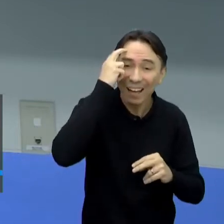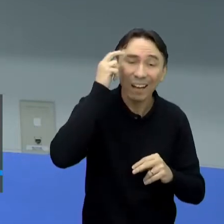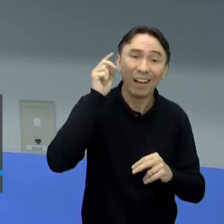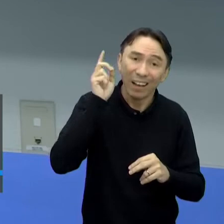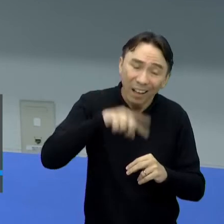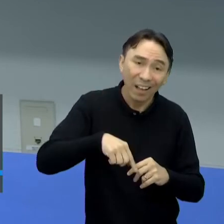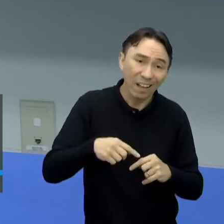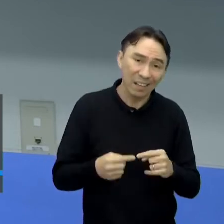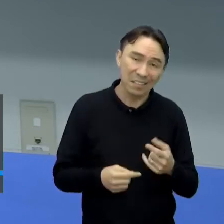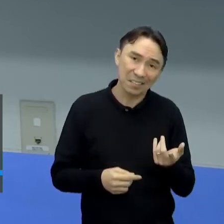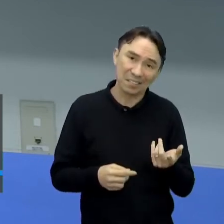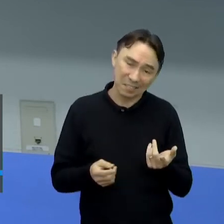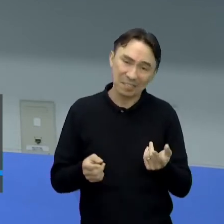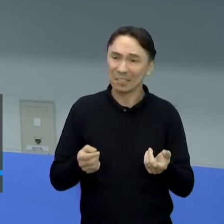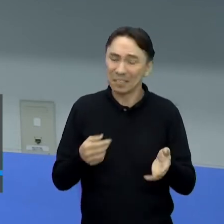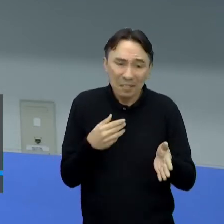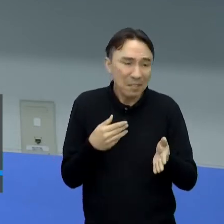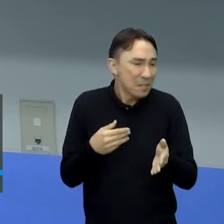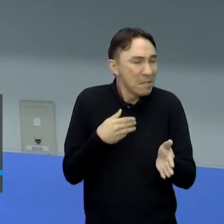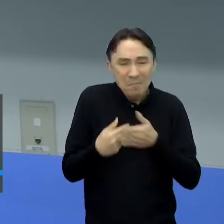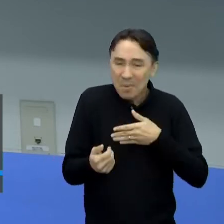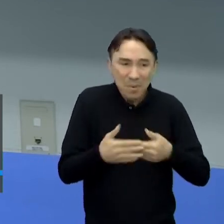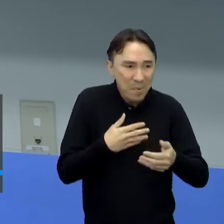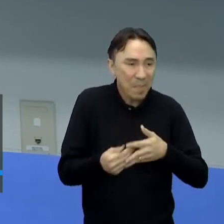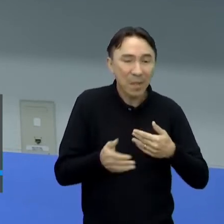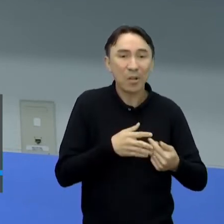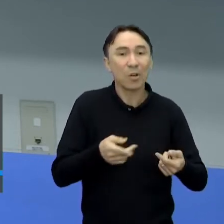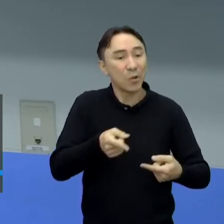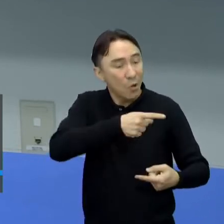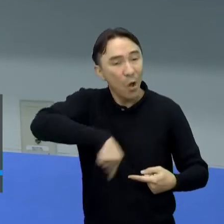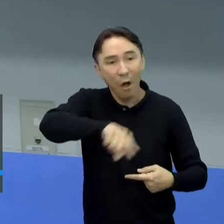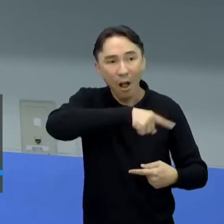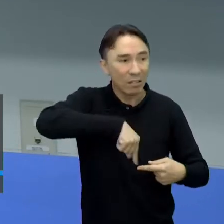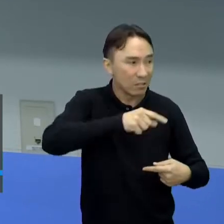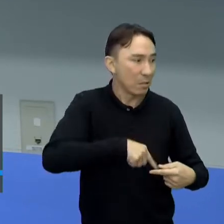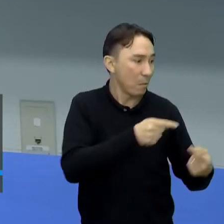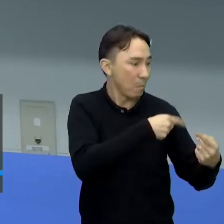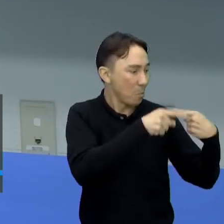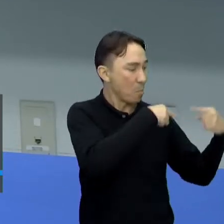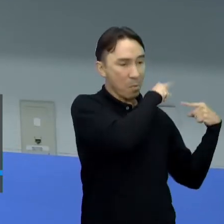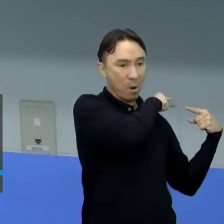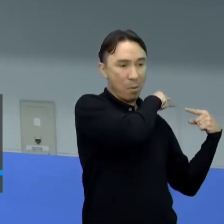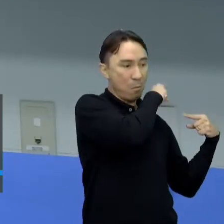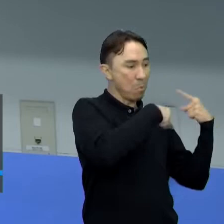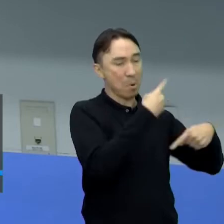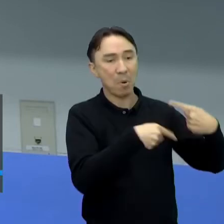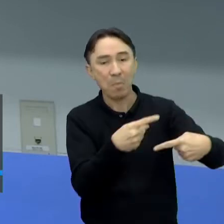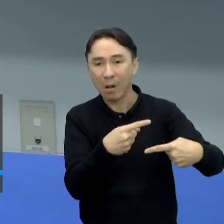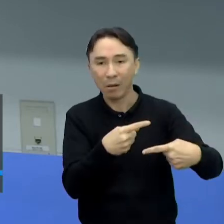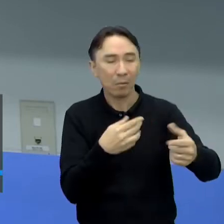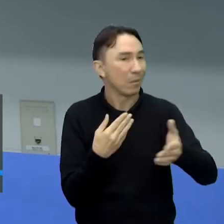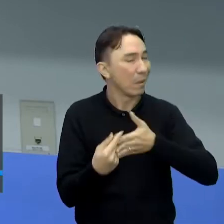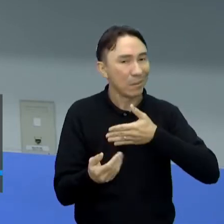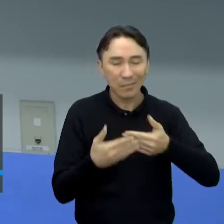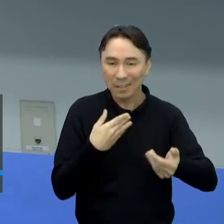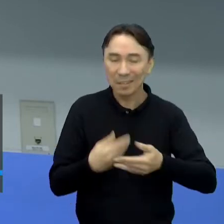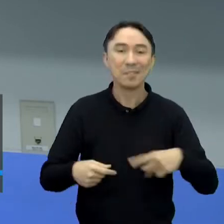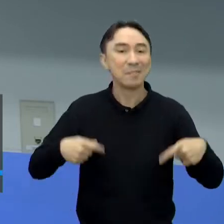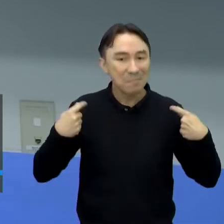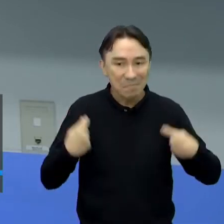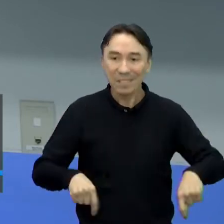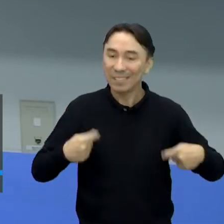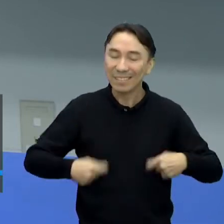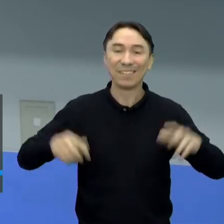origem. As sociedades precisam de um tempo de celebração, de um tempo de